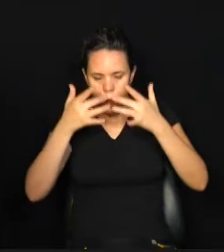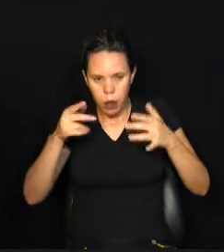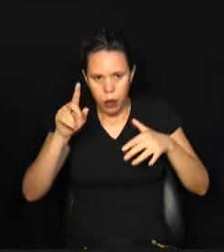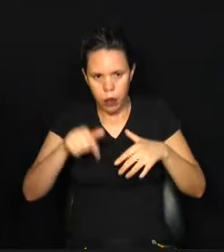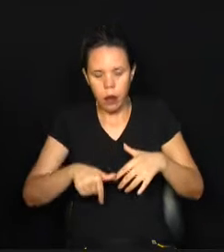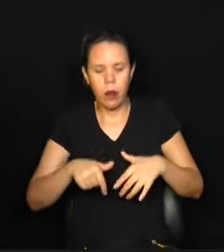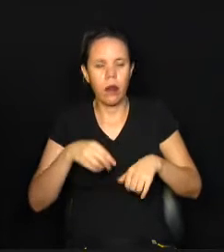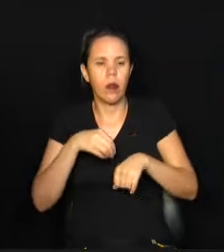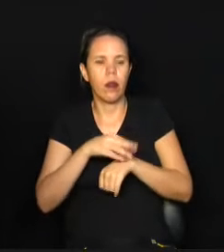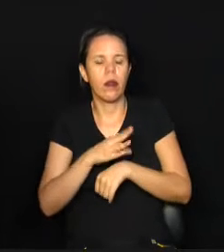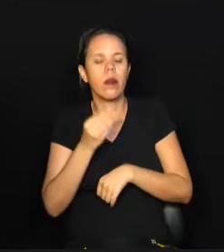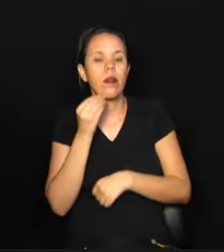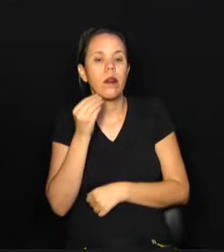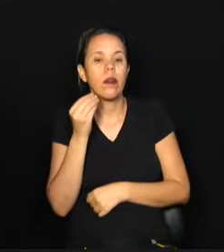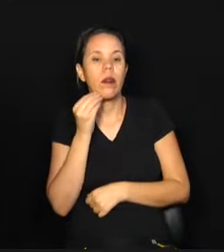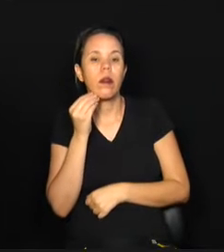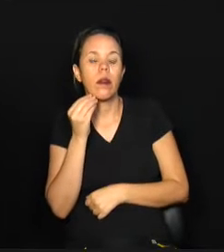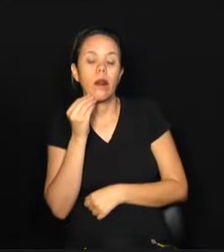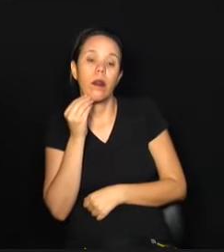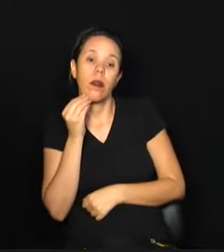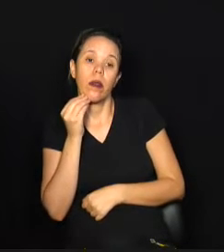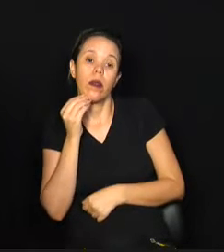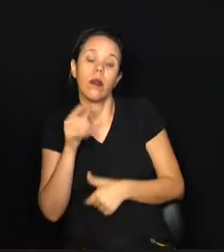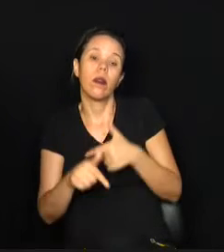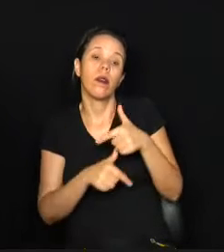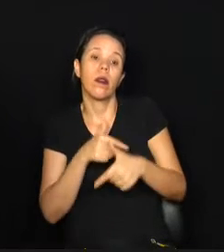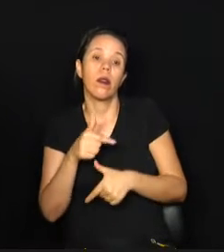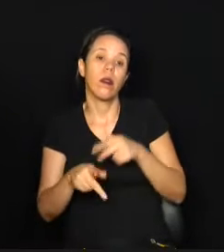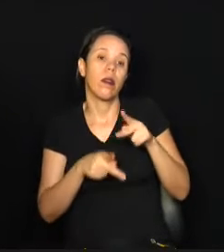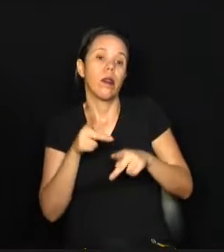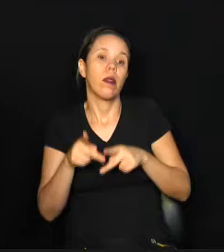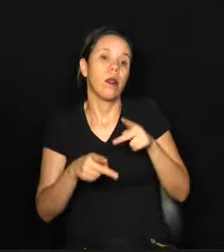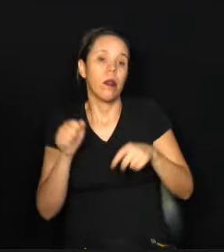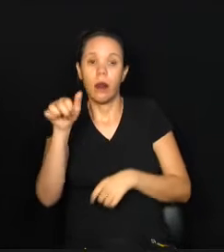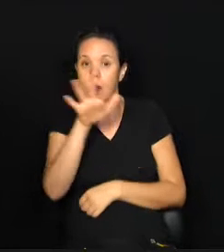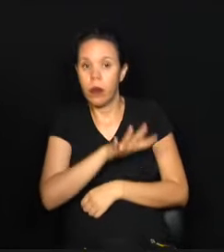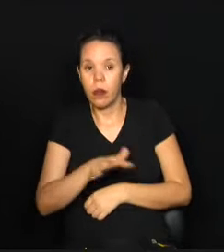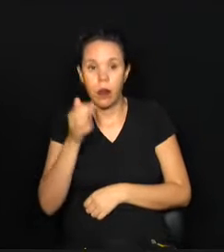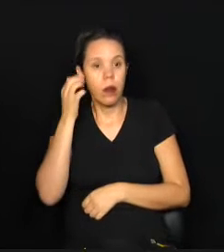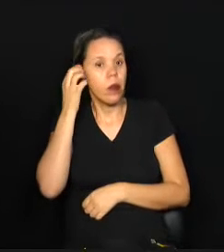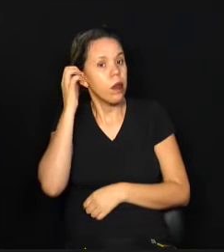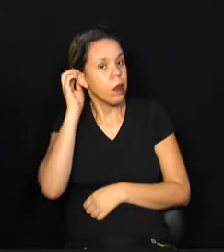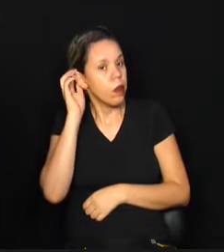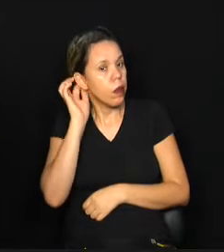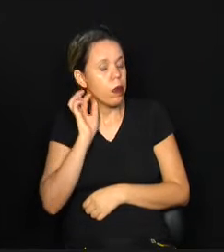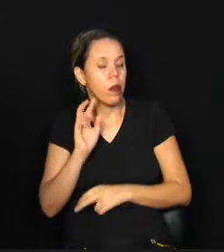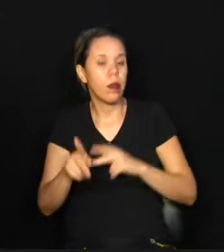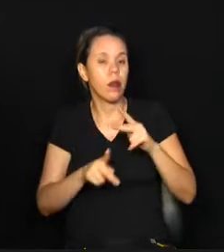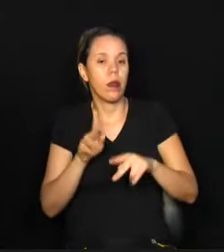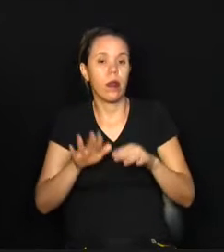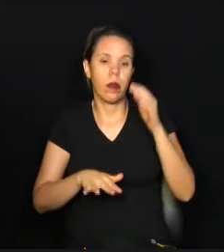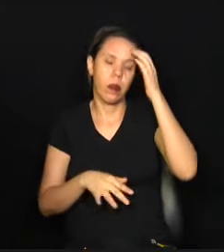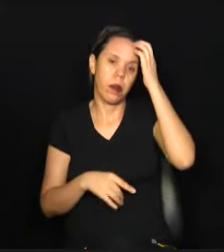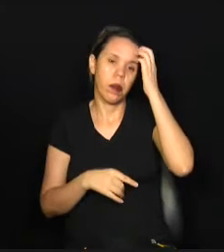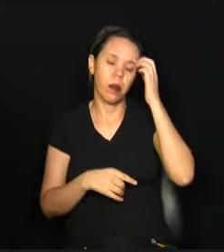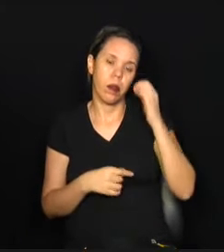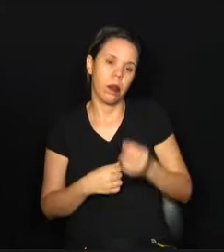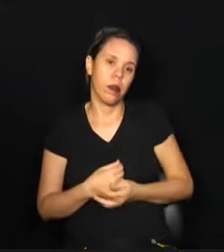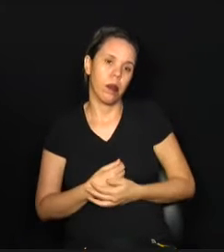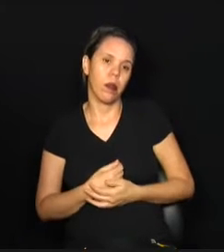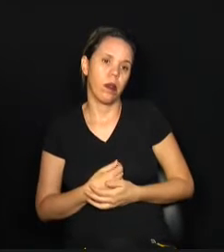justamente traz a oportunidade de trabalhar com a população em geral, pessoas as quais, às vezes, por não ter